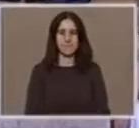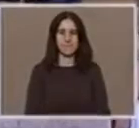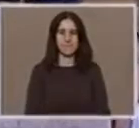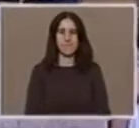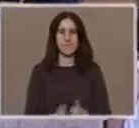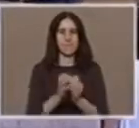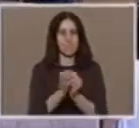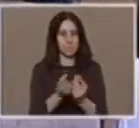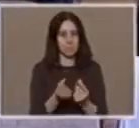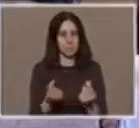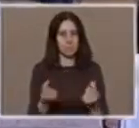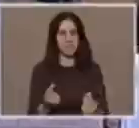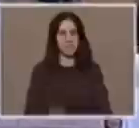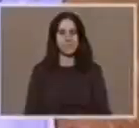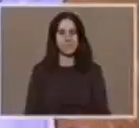Oremos.